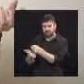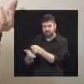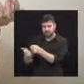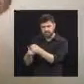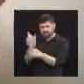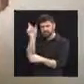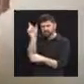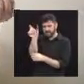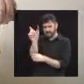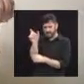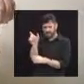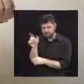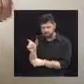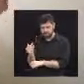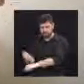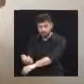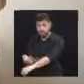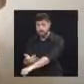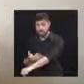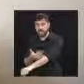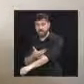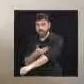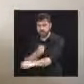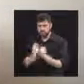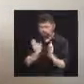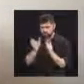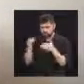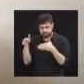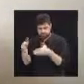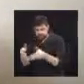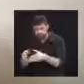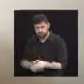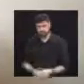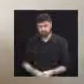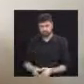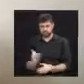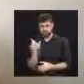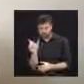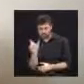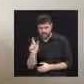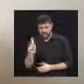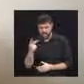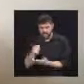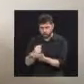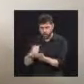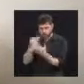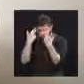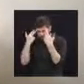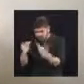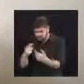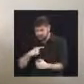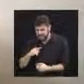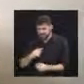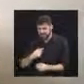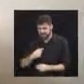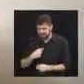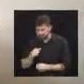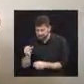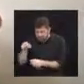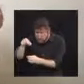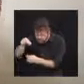do indivíduo na parte emocional. Tanto é que a homeopatia, quanto menor a